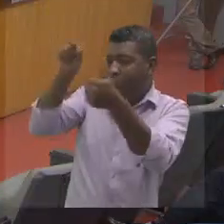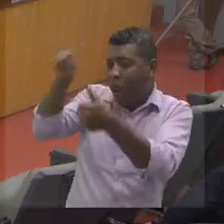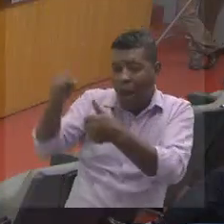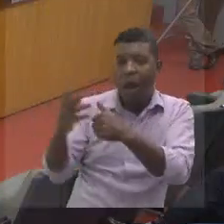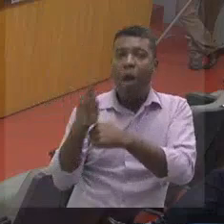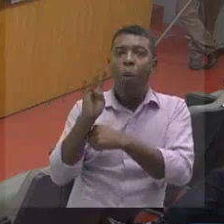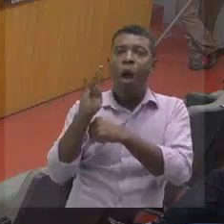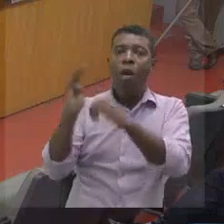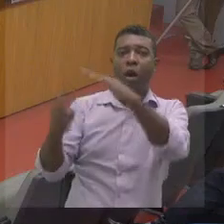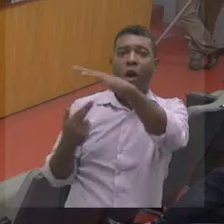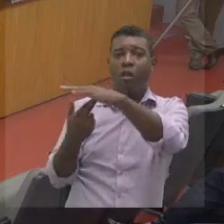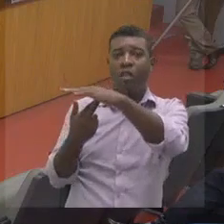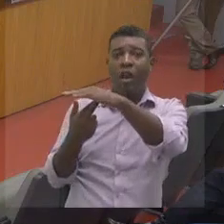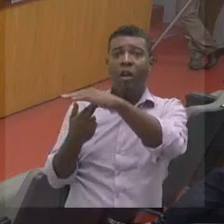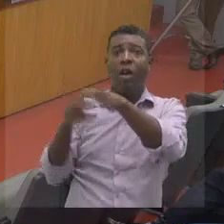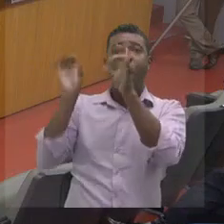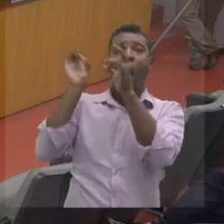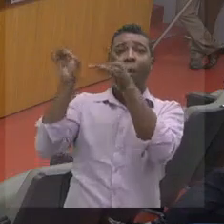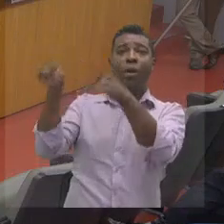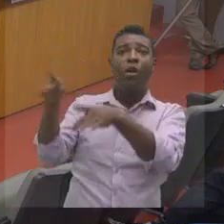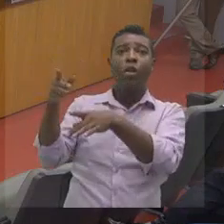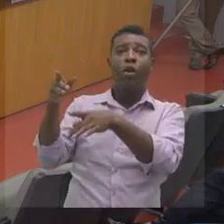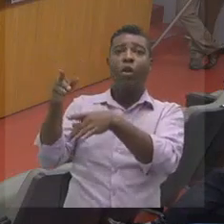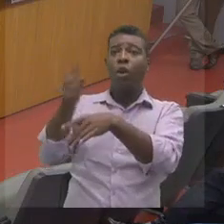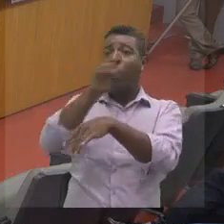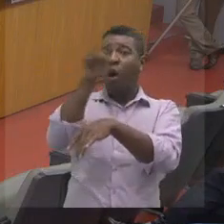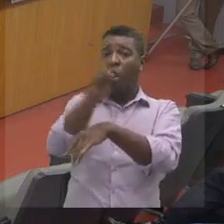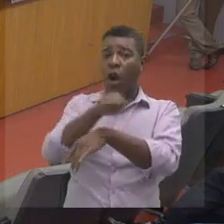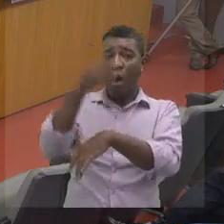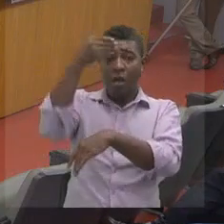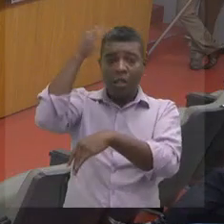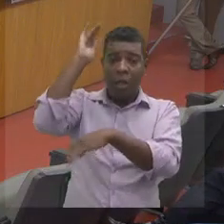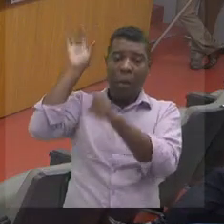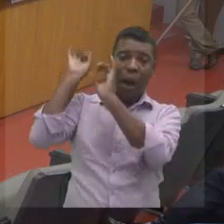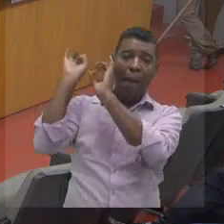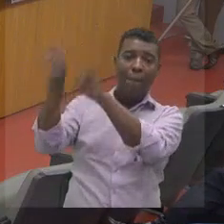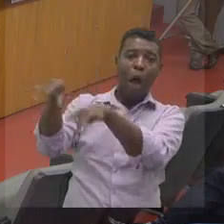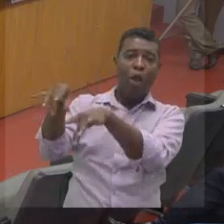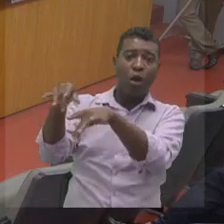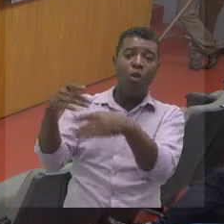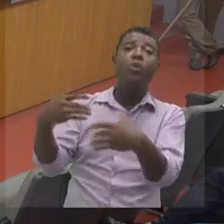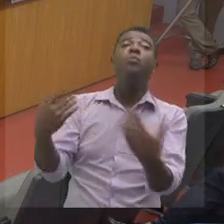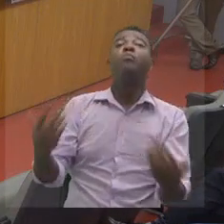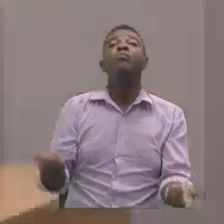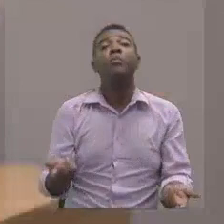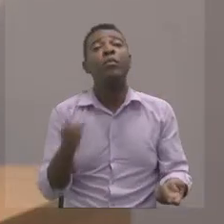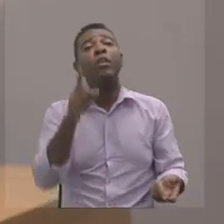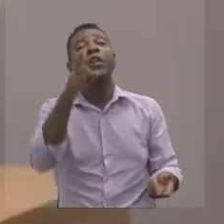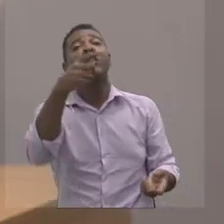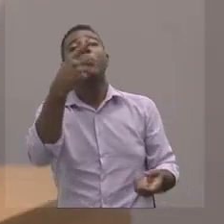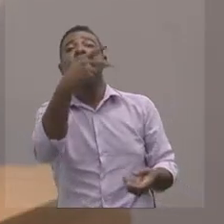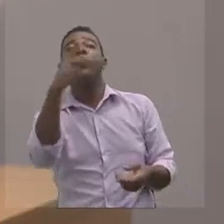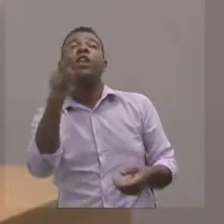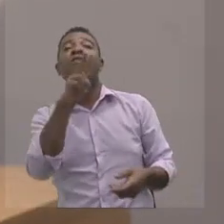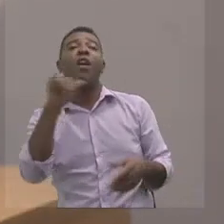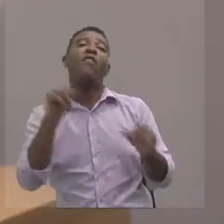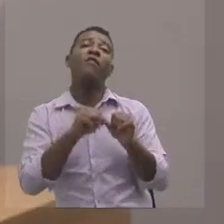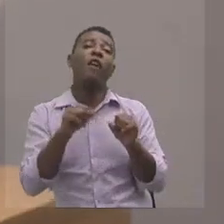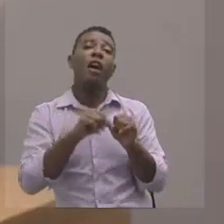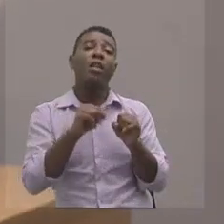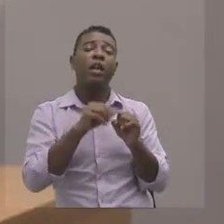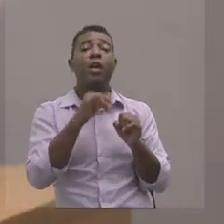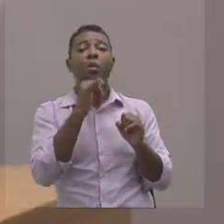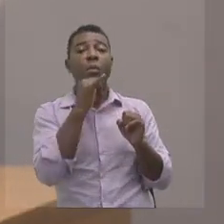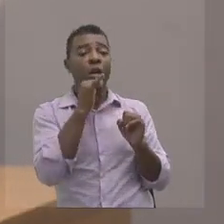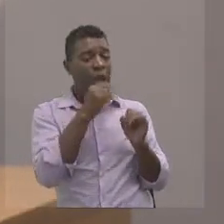anos atrás ele foi abandonado pelo governo Zema a minha pergunta é o que que vocês vão fazer quando for aprovado o plano diretor